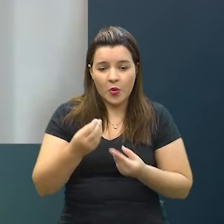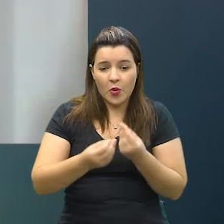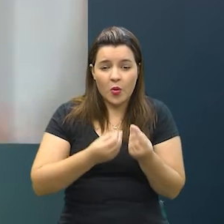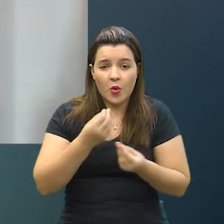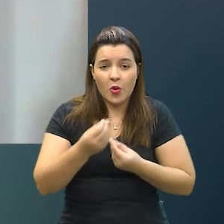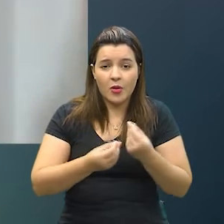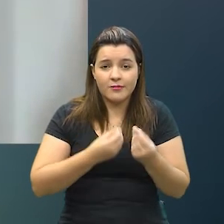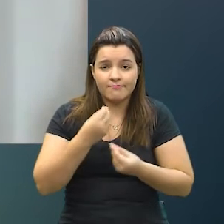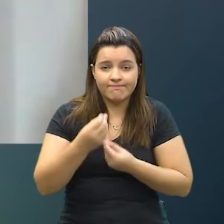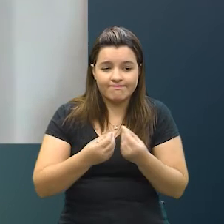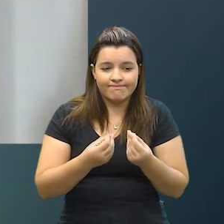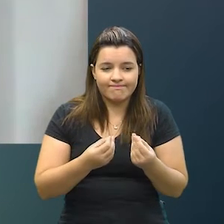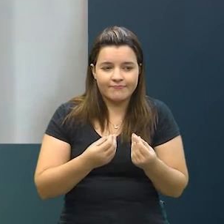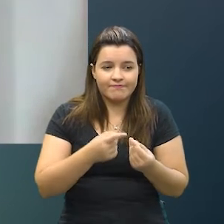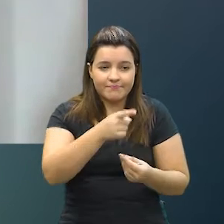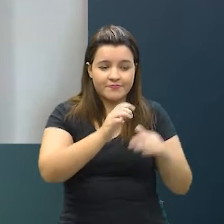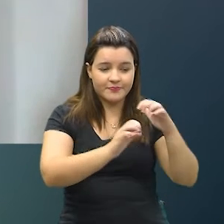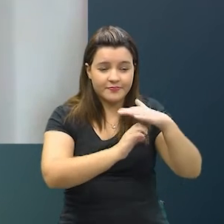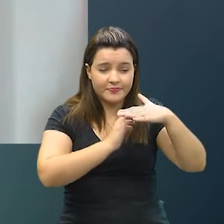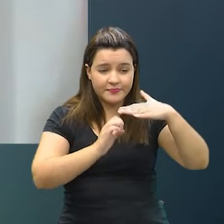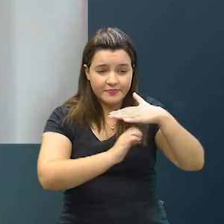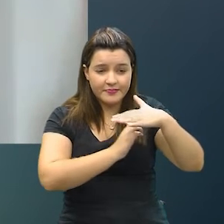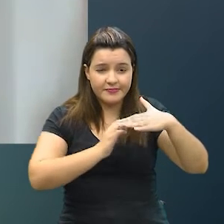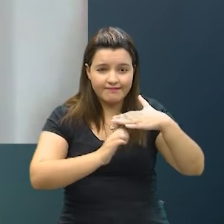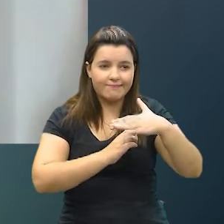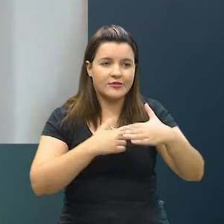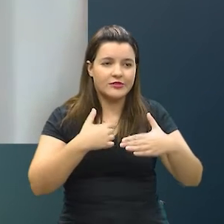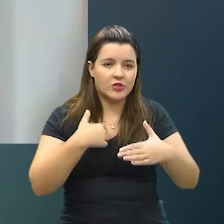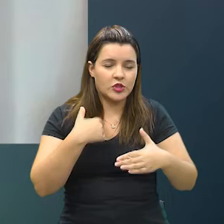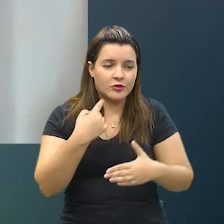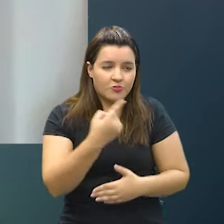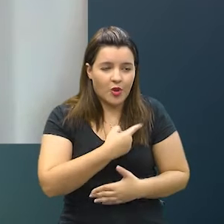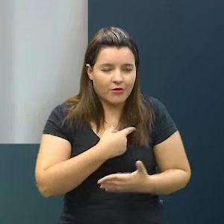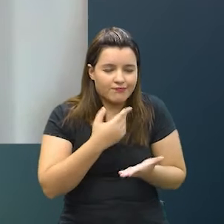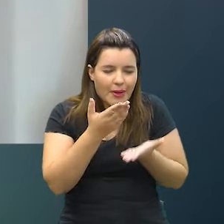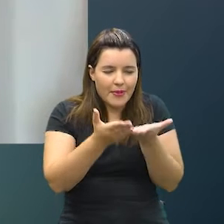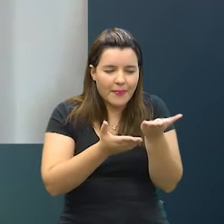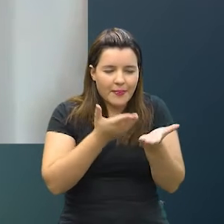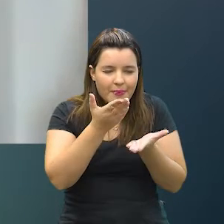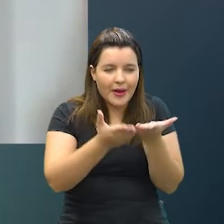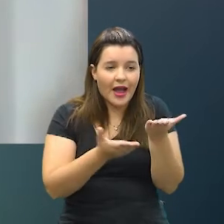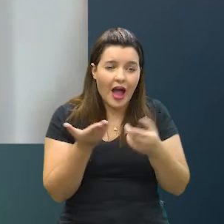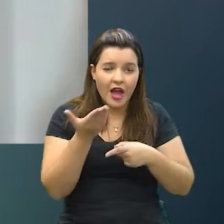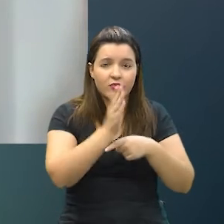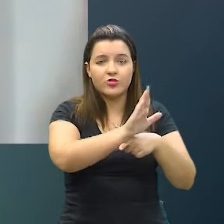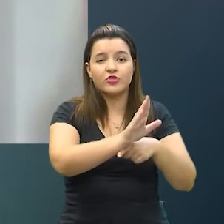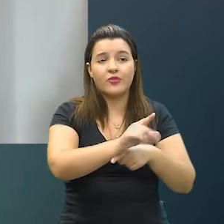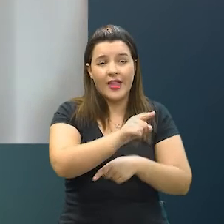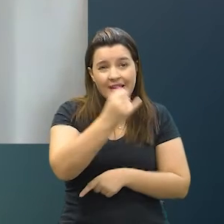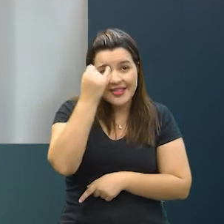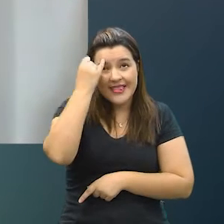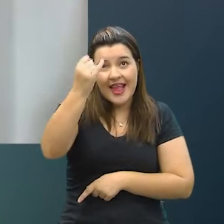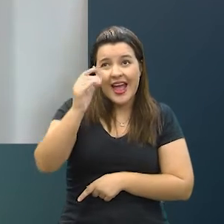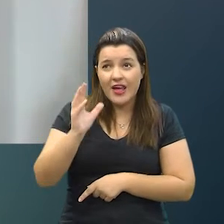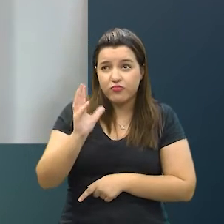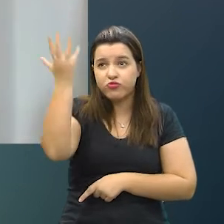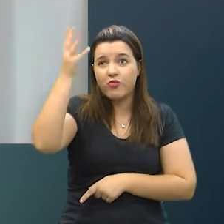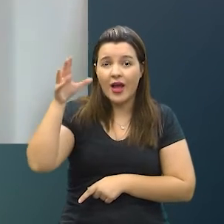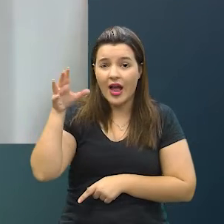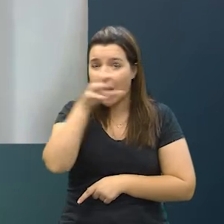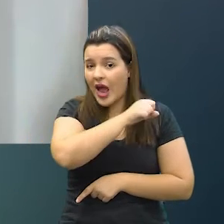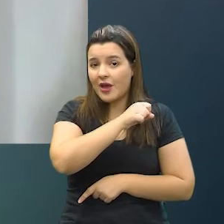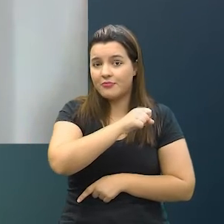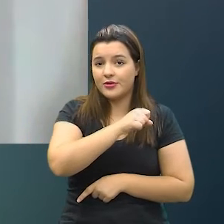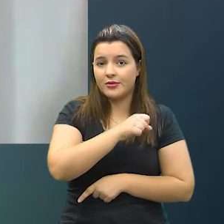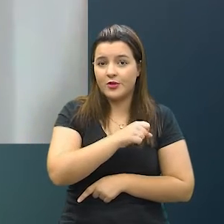sentido de acolher esses empreendedores e rapidamente, assim, ajudar eles a pensar no processo